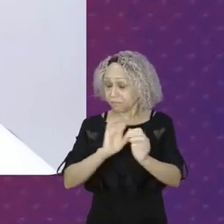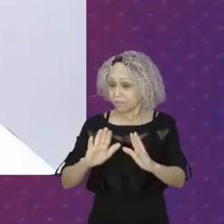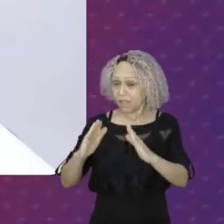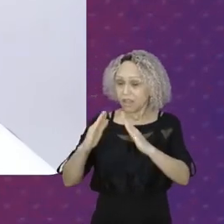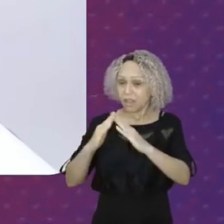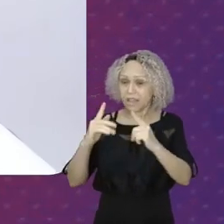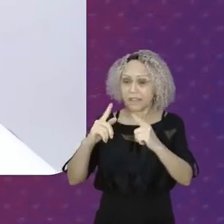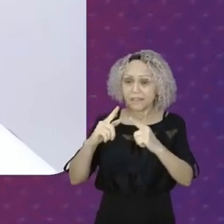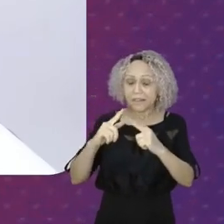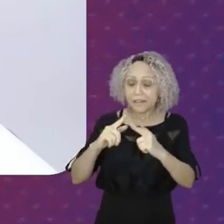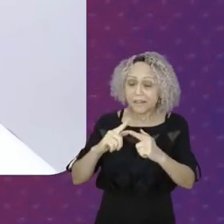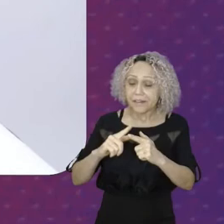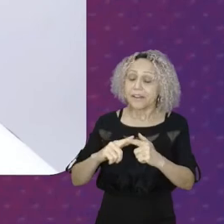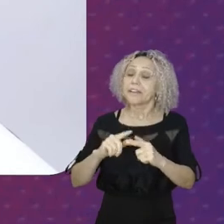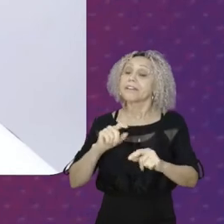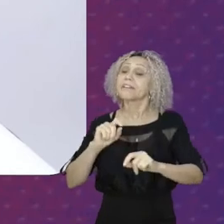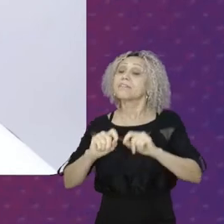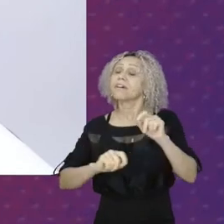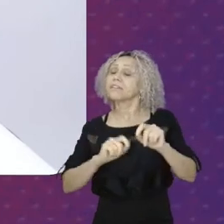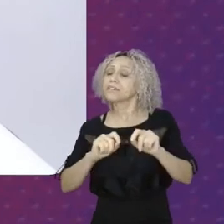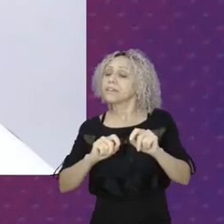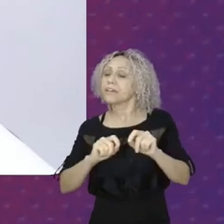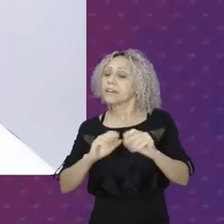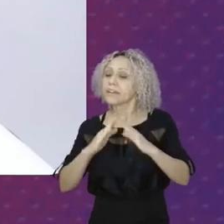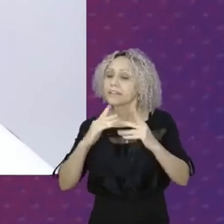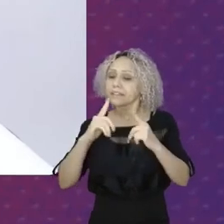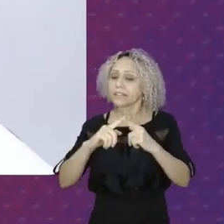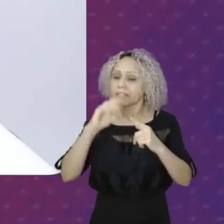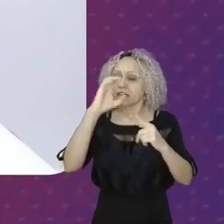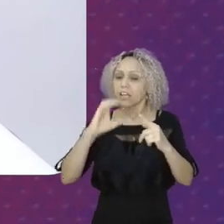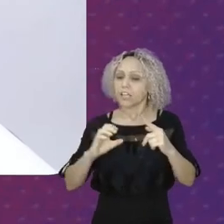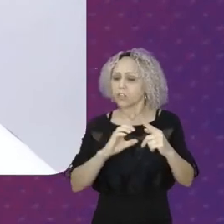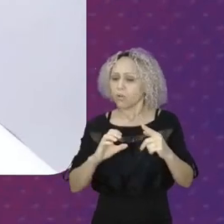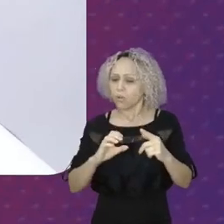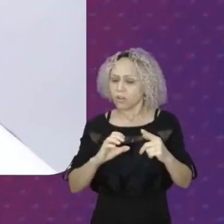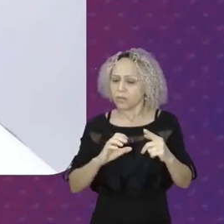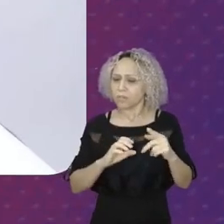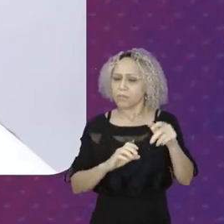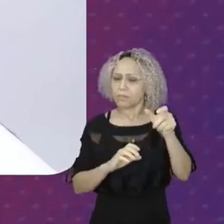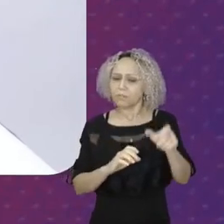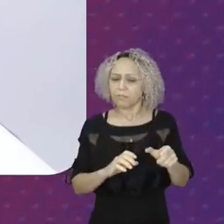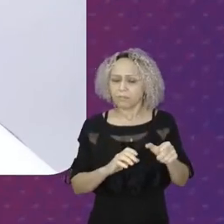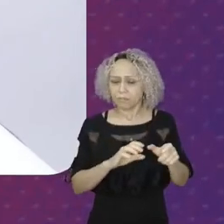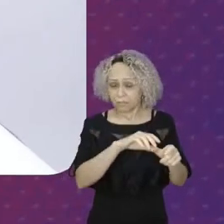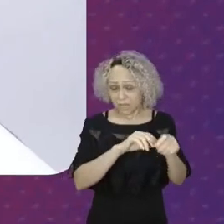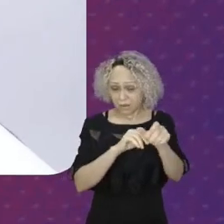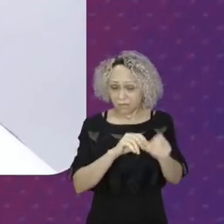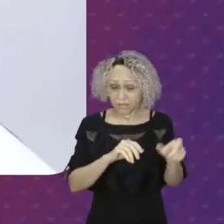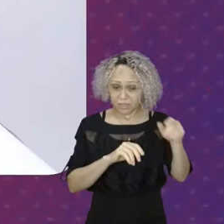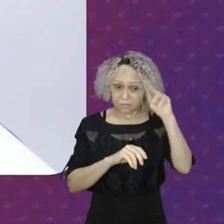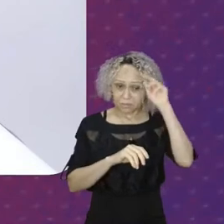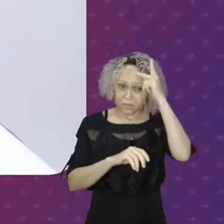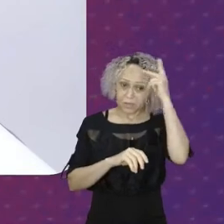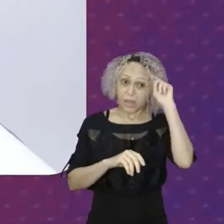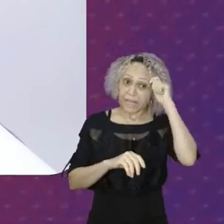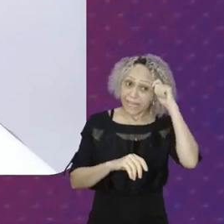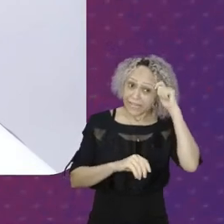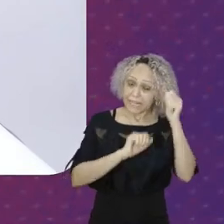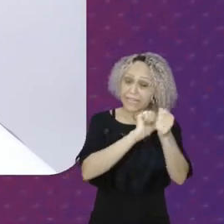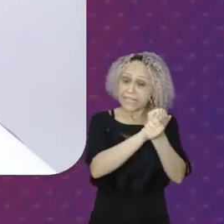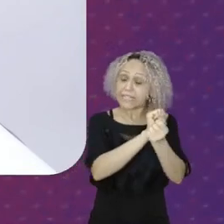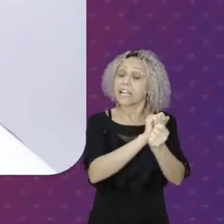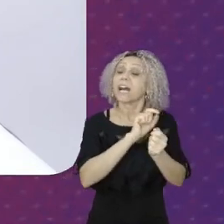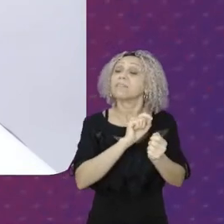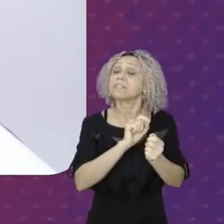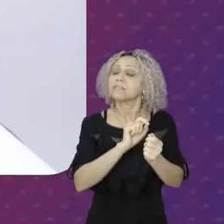seu nome de origem e recebiam um nome dado pela Igreja Católica.